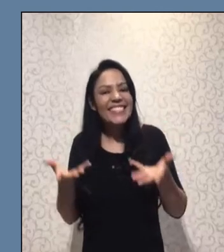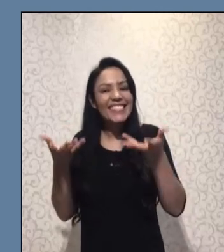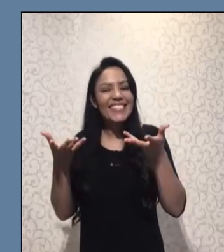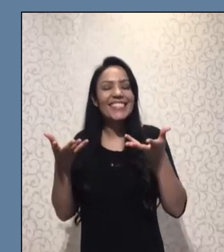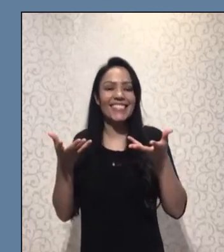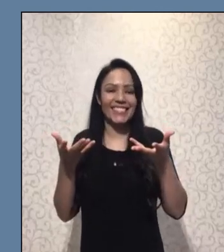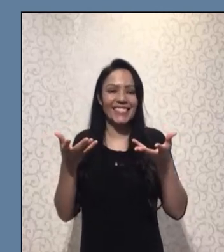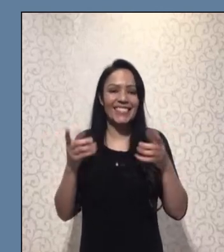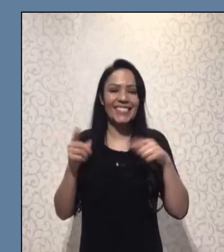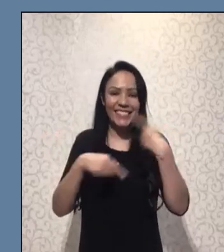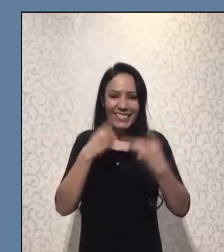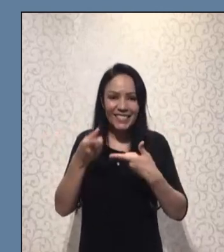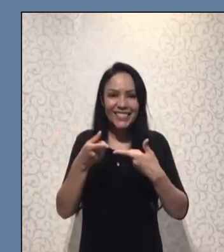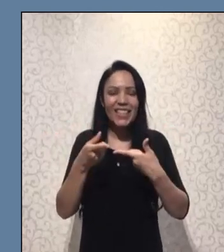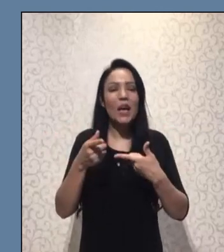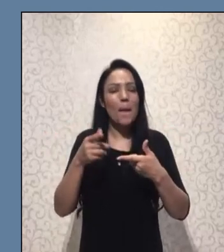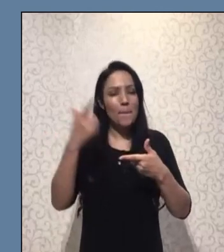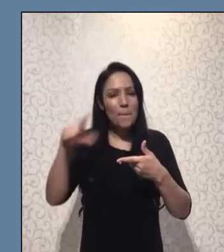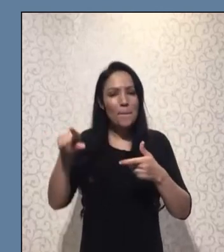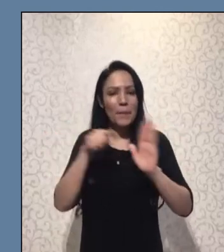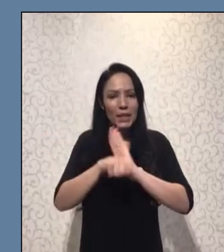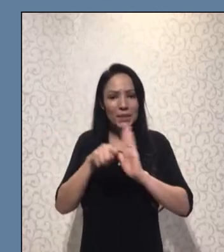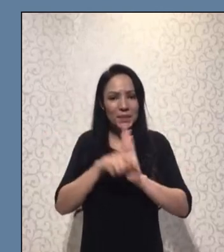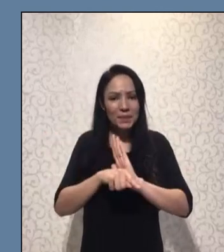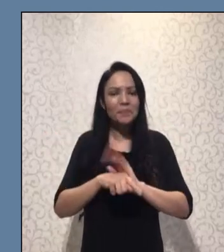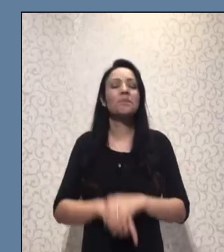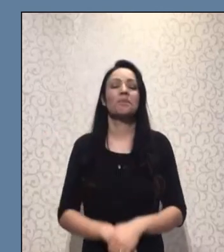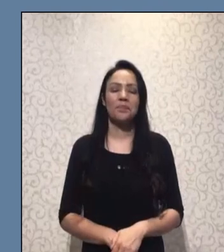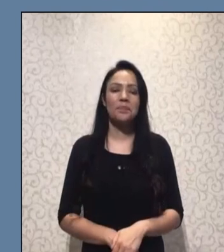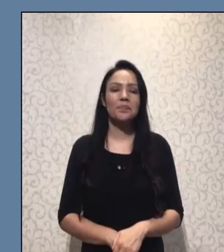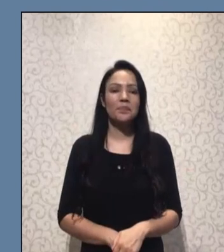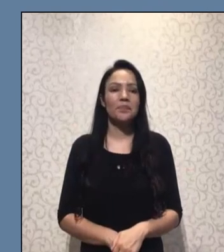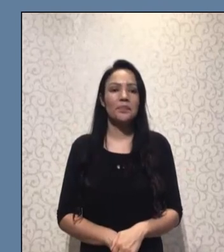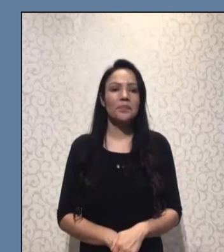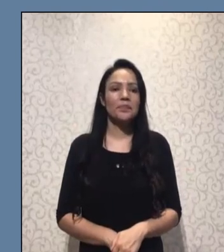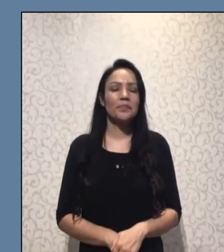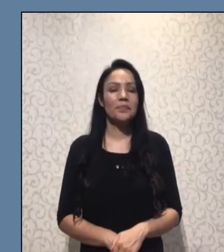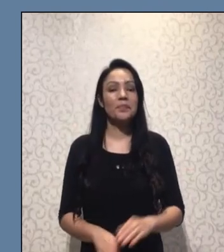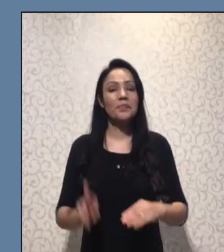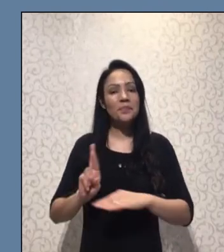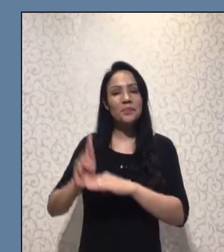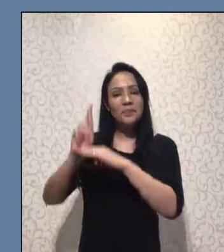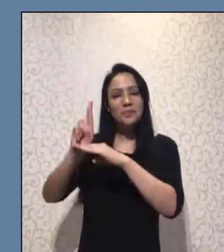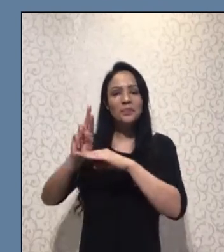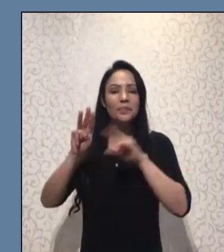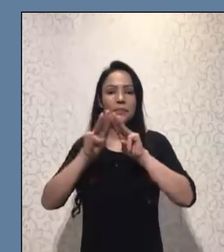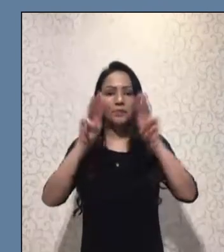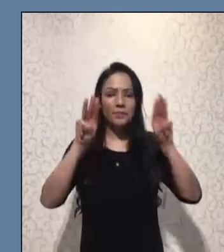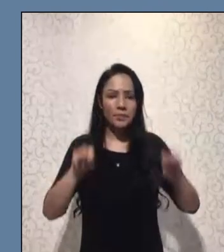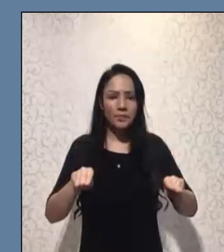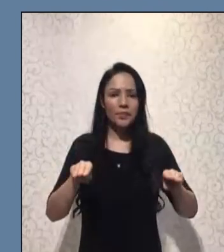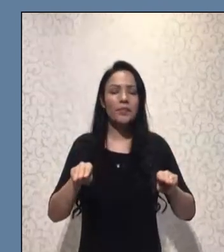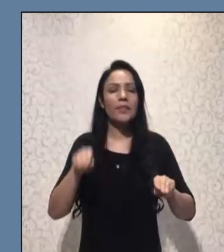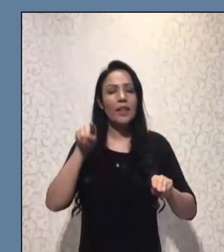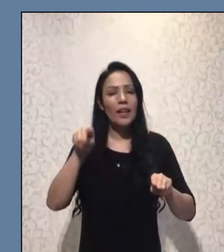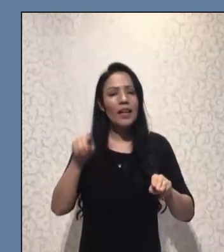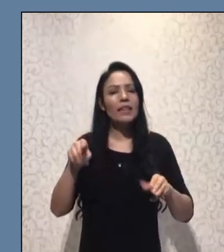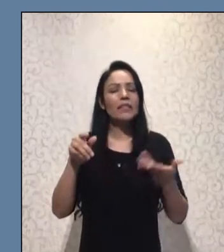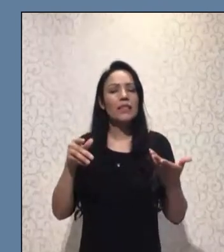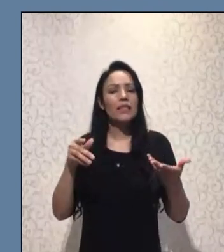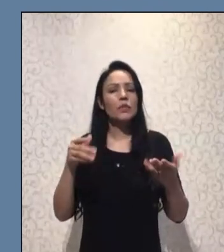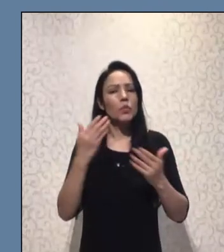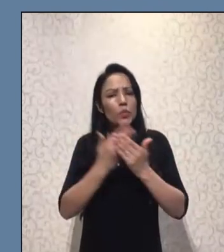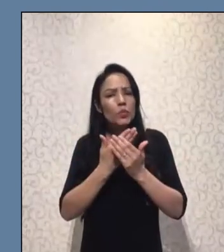começar a receber mais perguntas. Como o papel dos museus nessa formação, vamos dizer, que